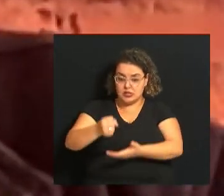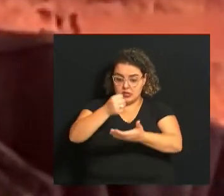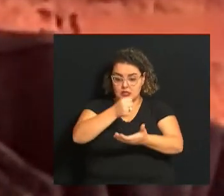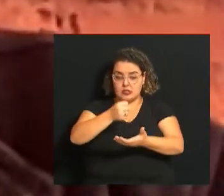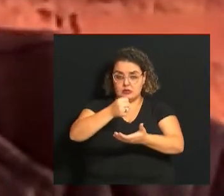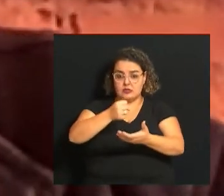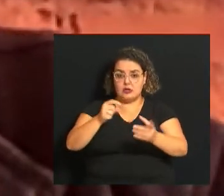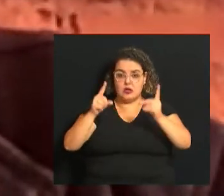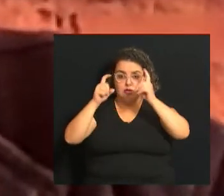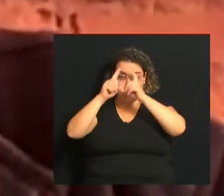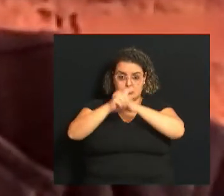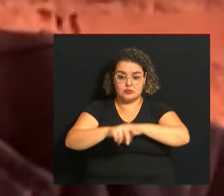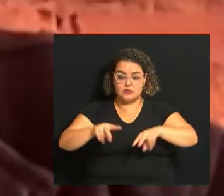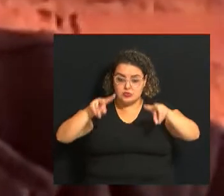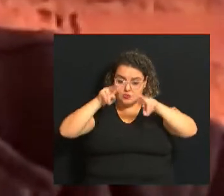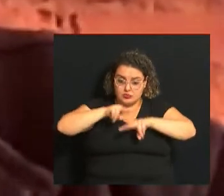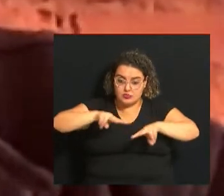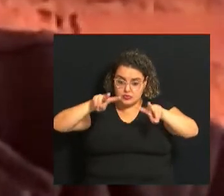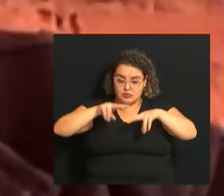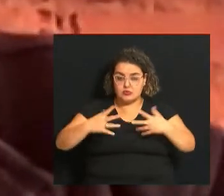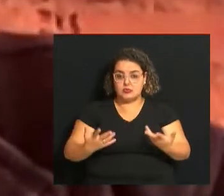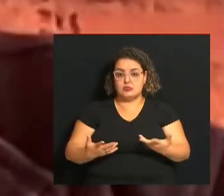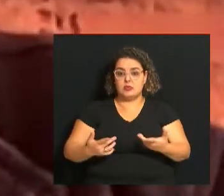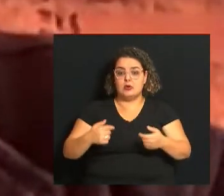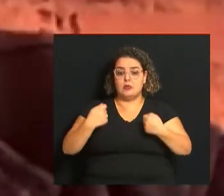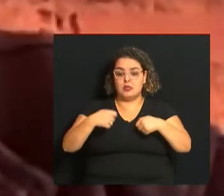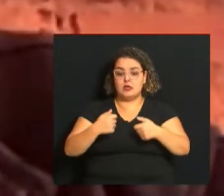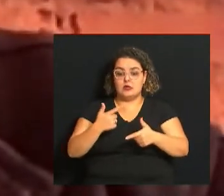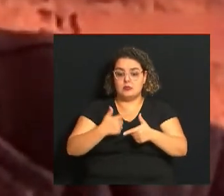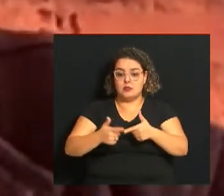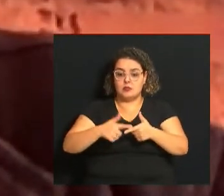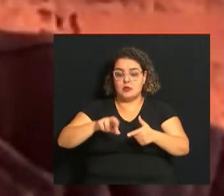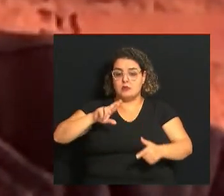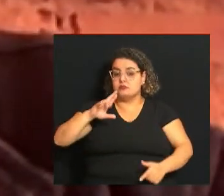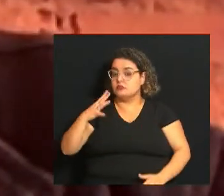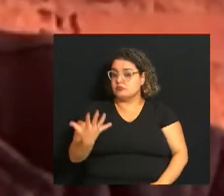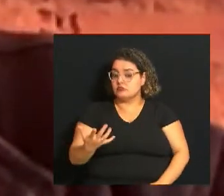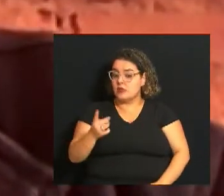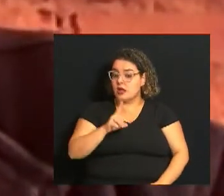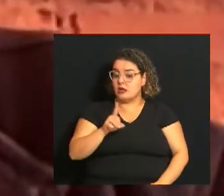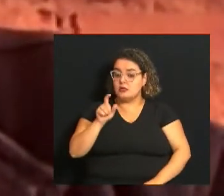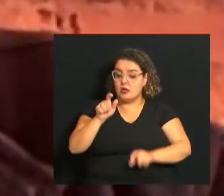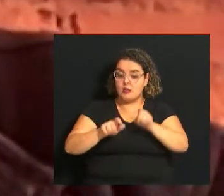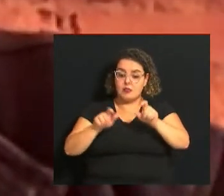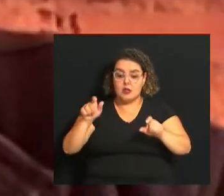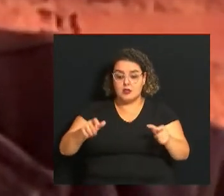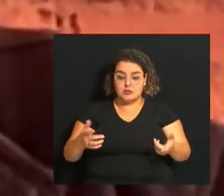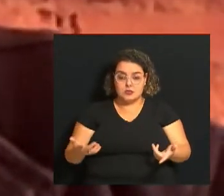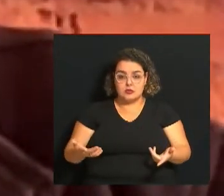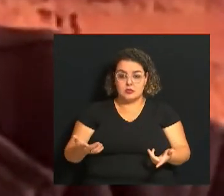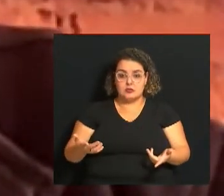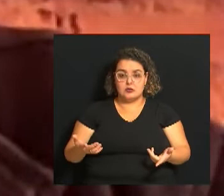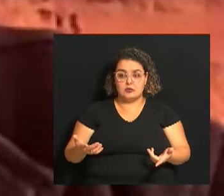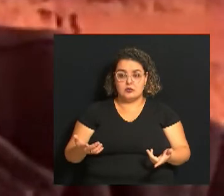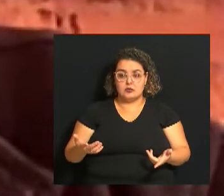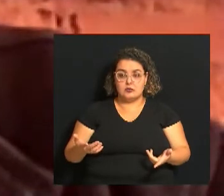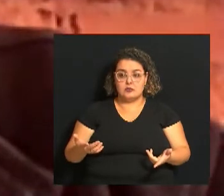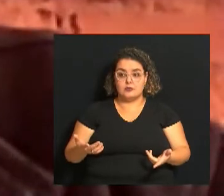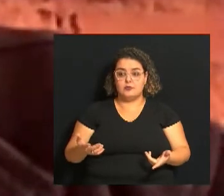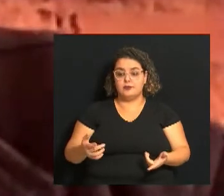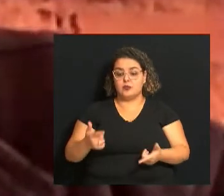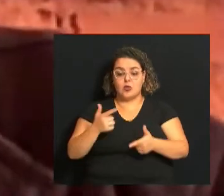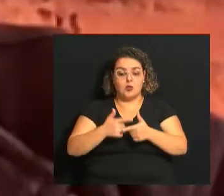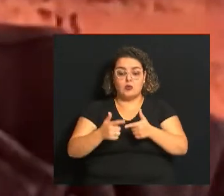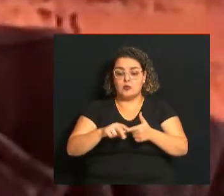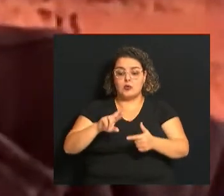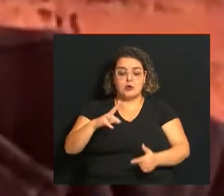estamos vendo, ela precisa ser resolvida e não são pessoas que vão resolver